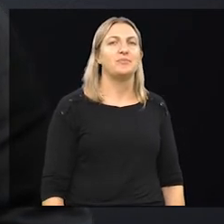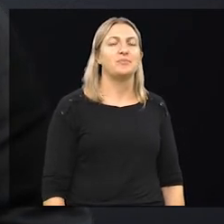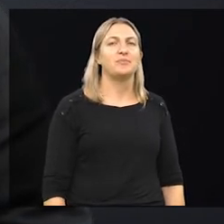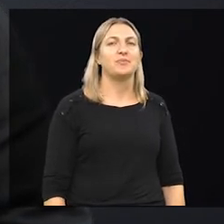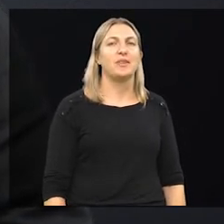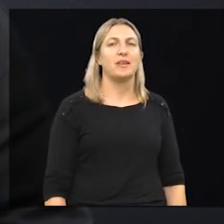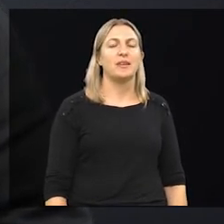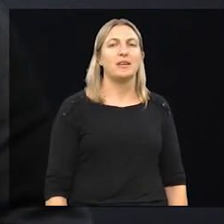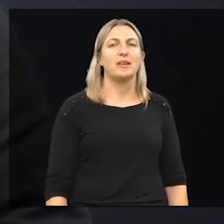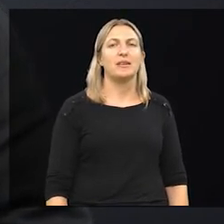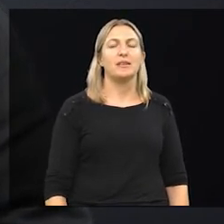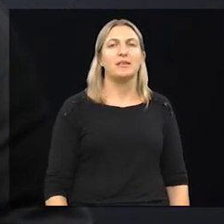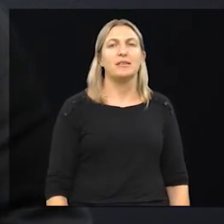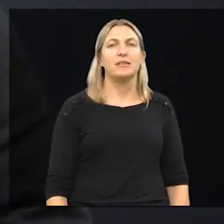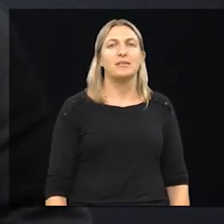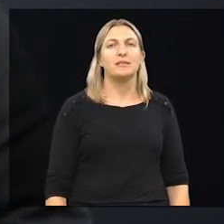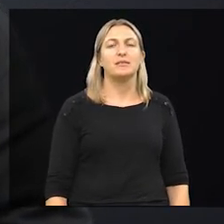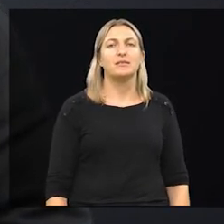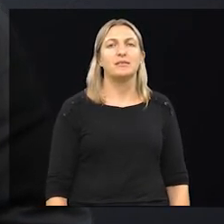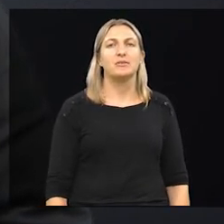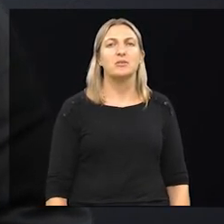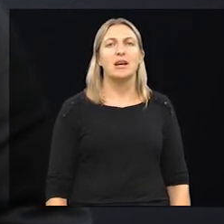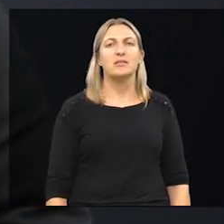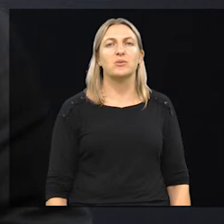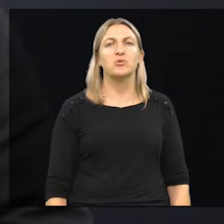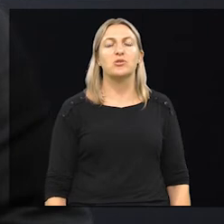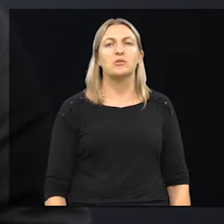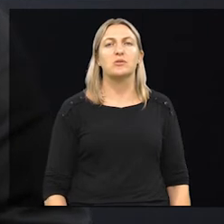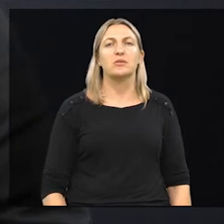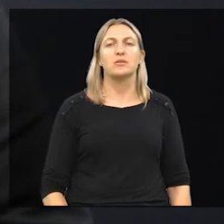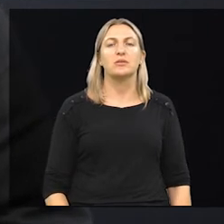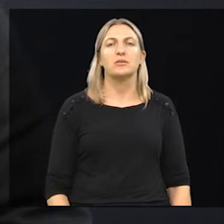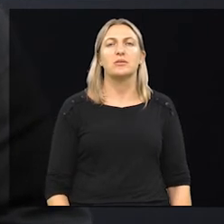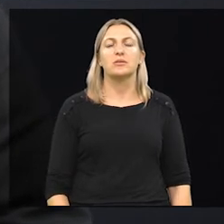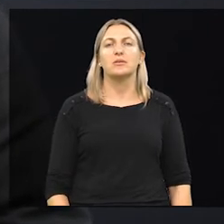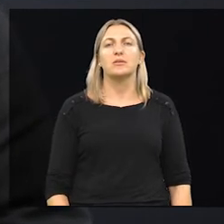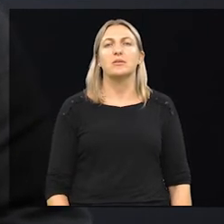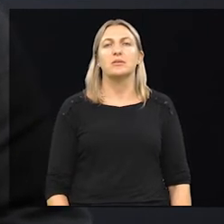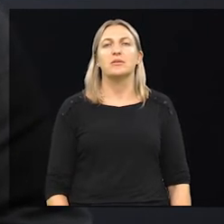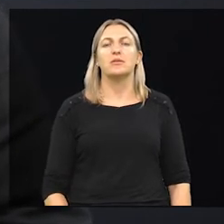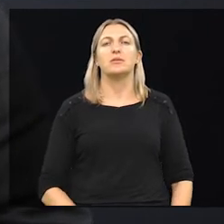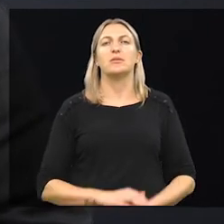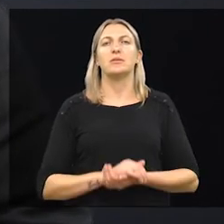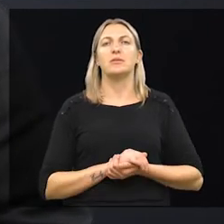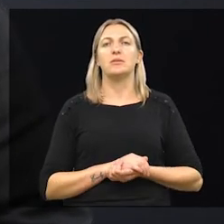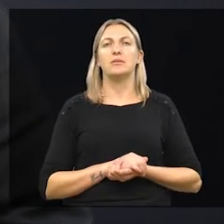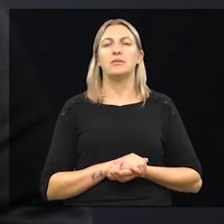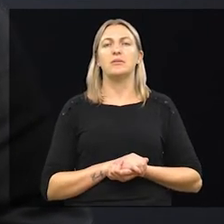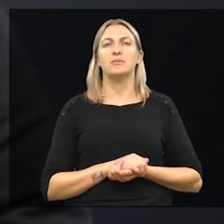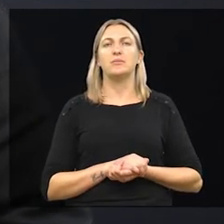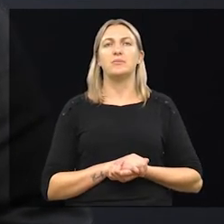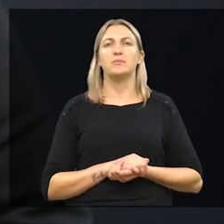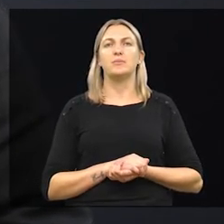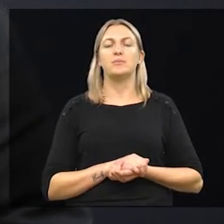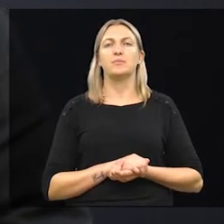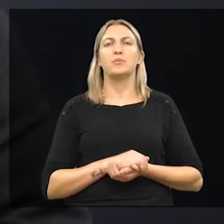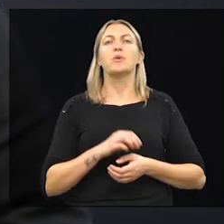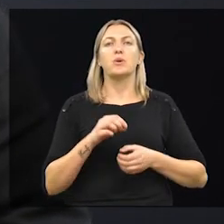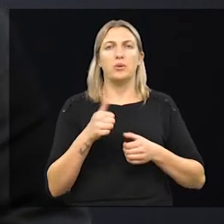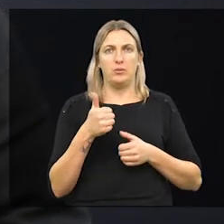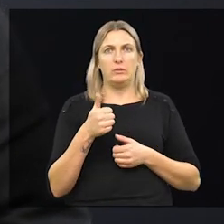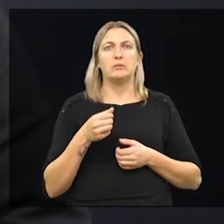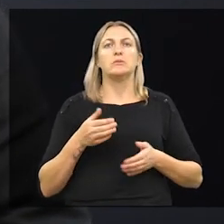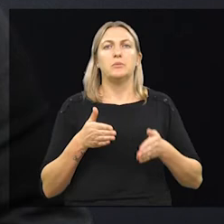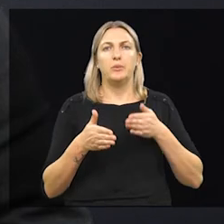o período do mestrado também eu fui contemplada com uma bolsa da capes a partir do segundo